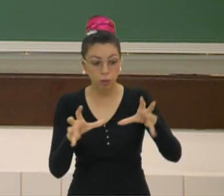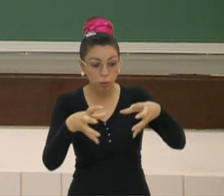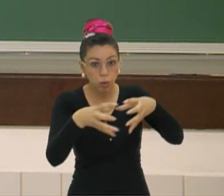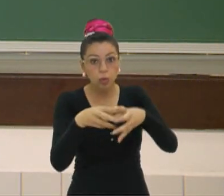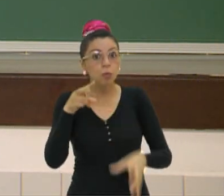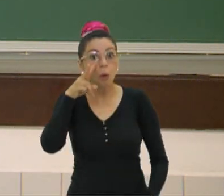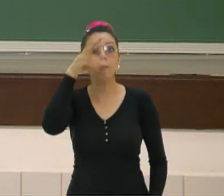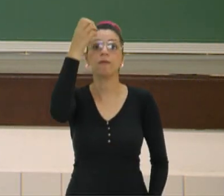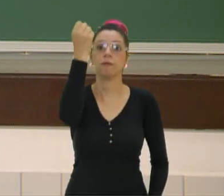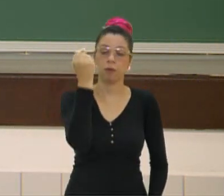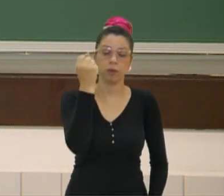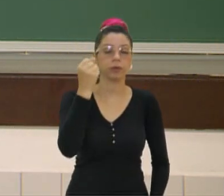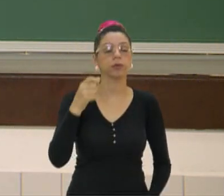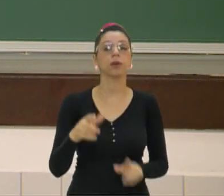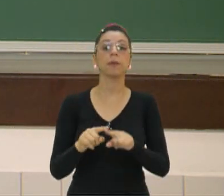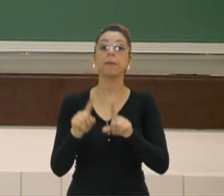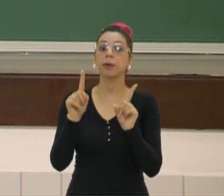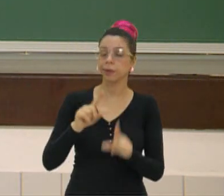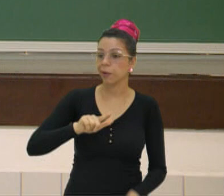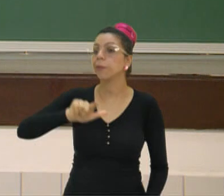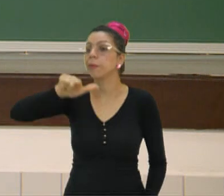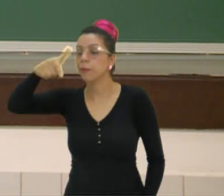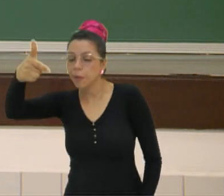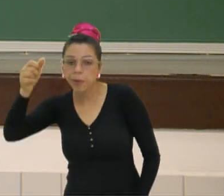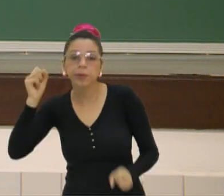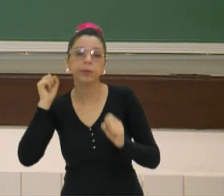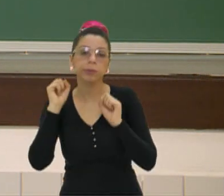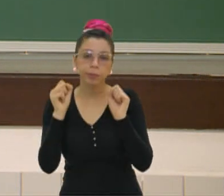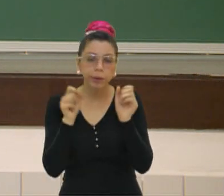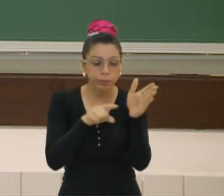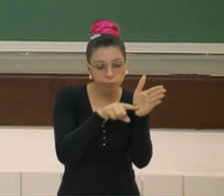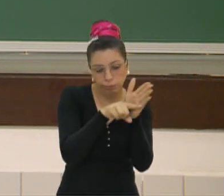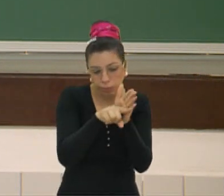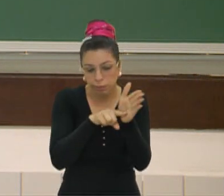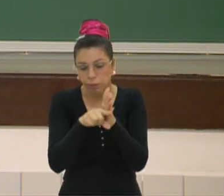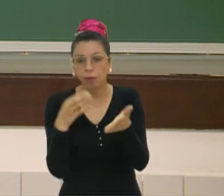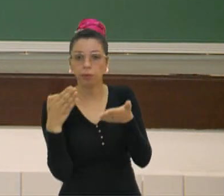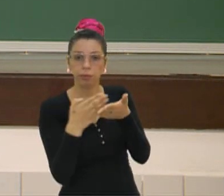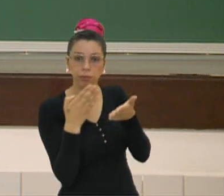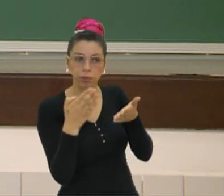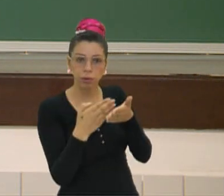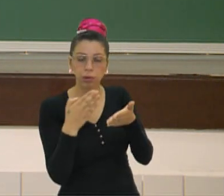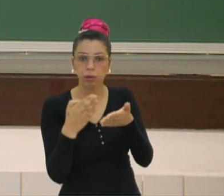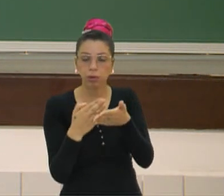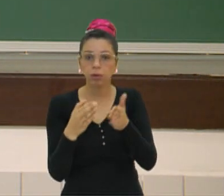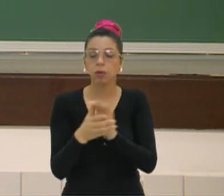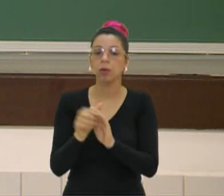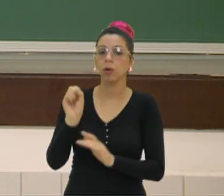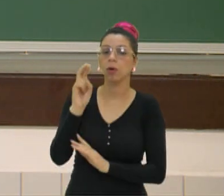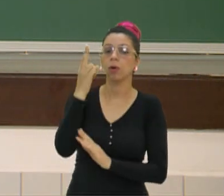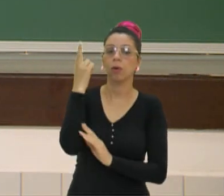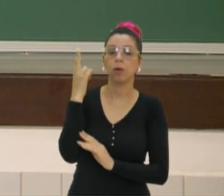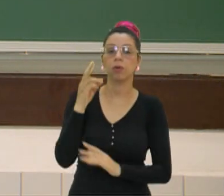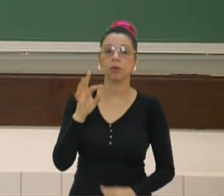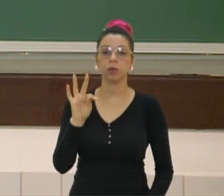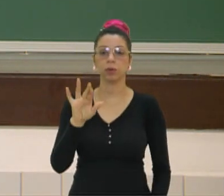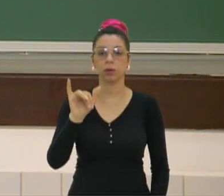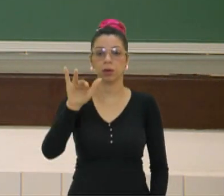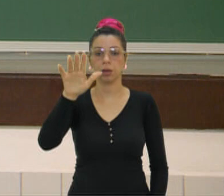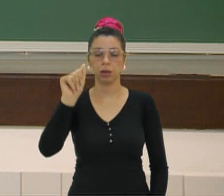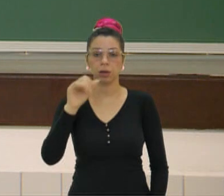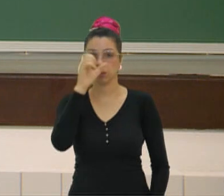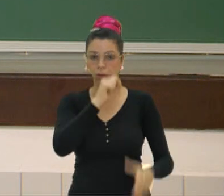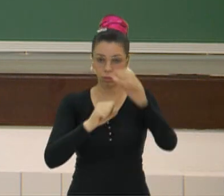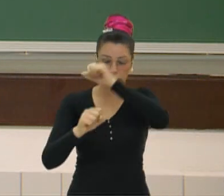tá? Existem outros, sim. Você pode consultar o seu material didático, você pode consultar o Trilhas da Aprendizagem, que é produzido